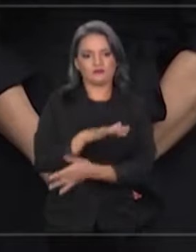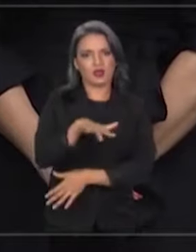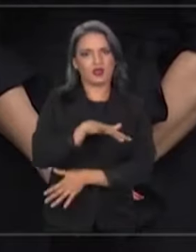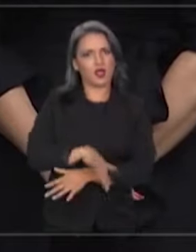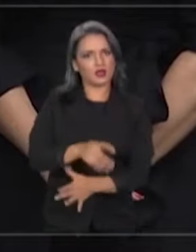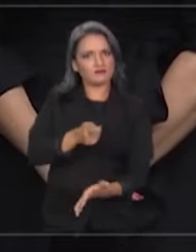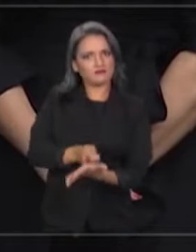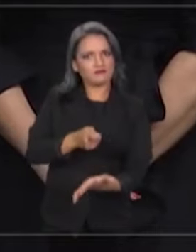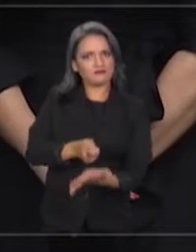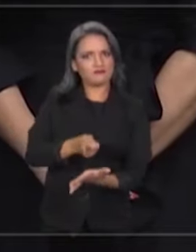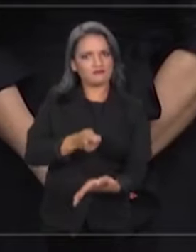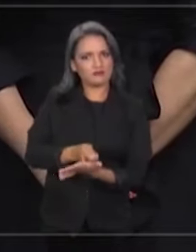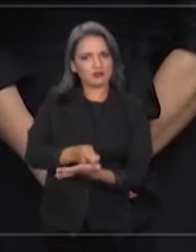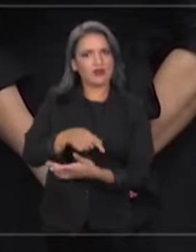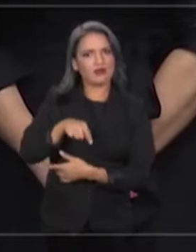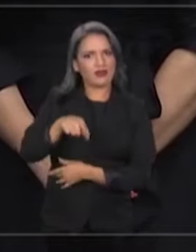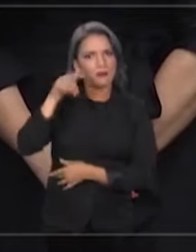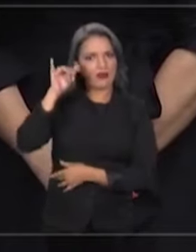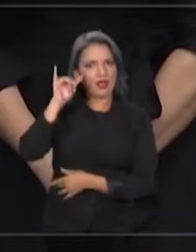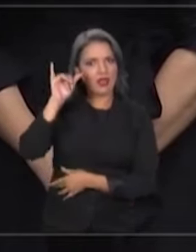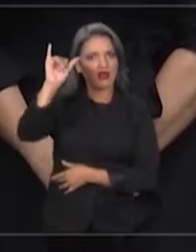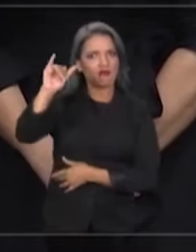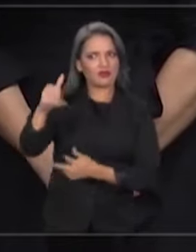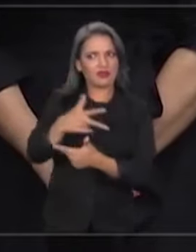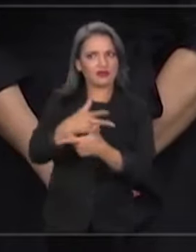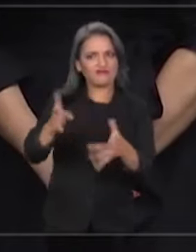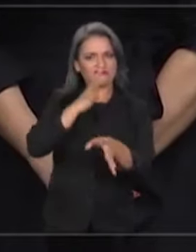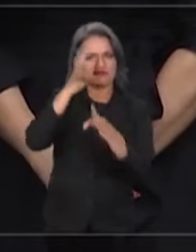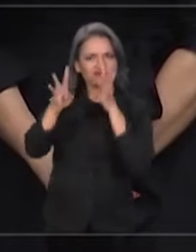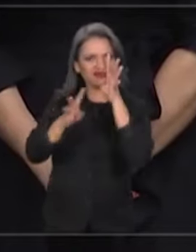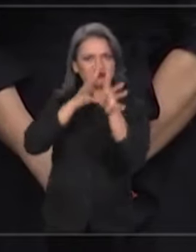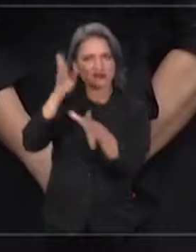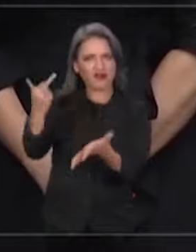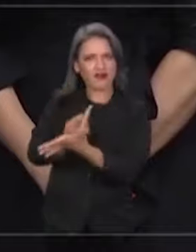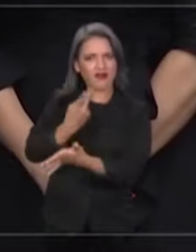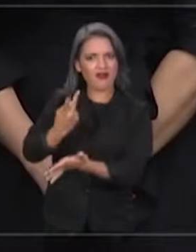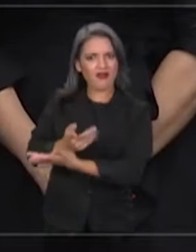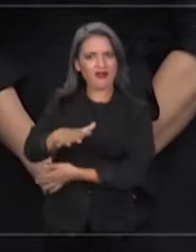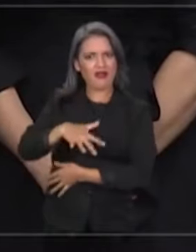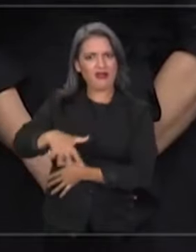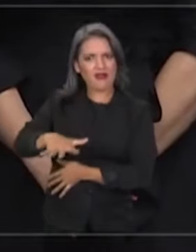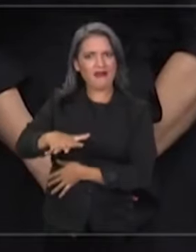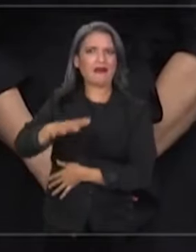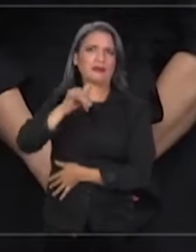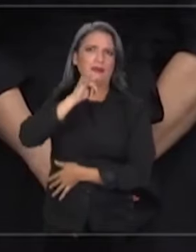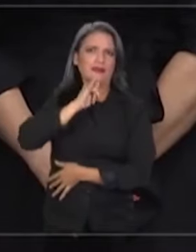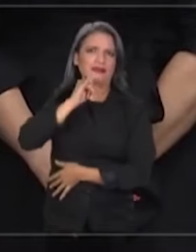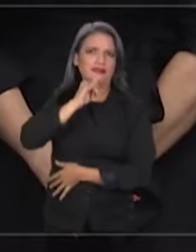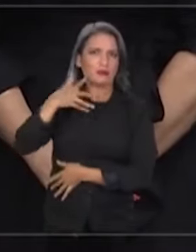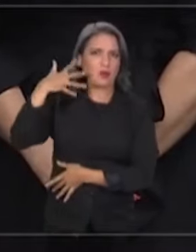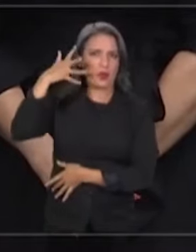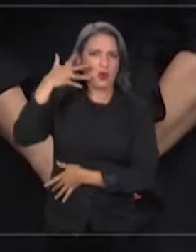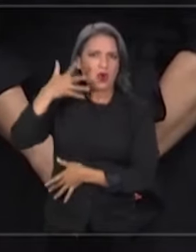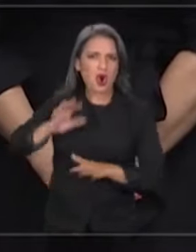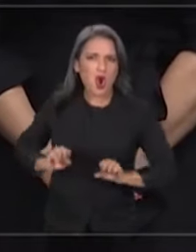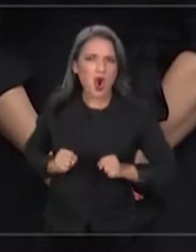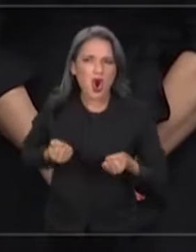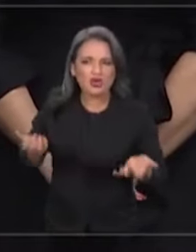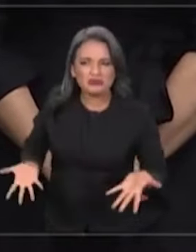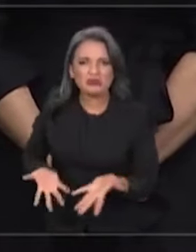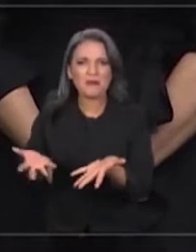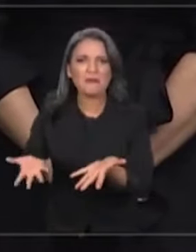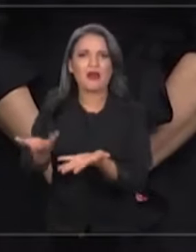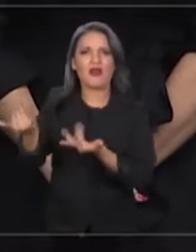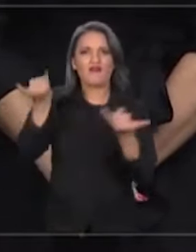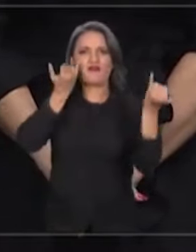evitarmos e reprimirmos as condutas abusivas, sobretudo os discursos de ódio, a